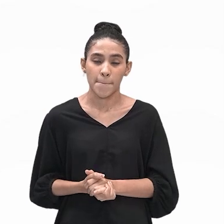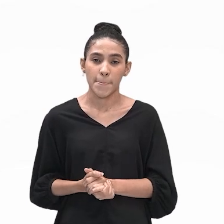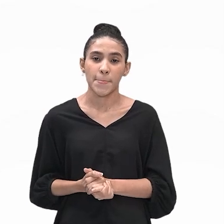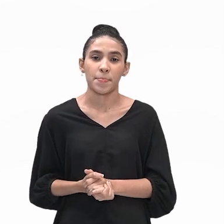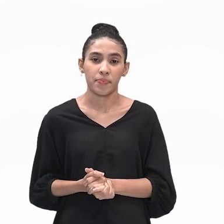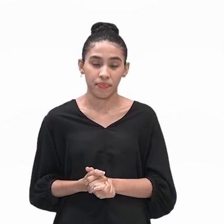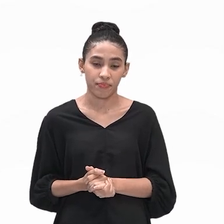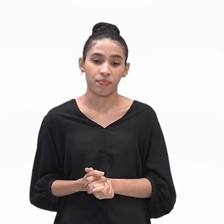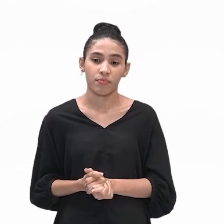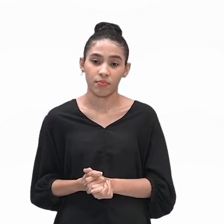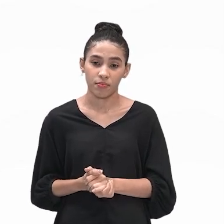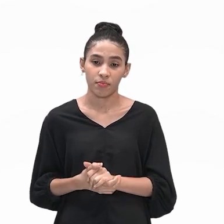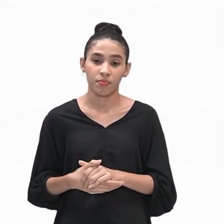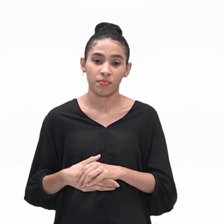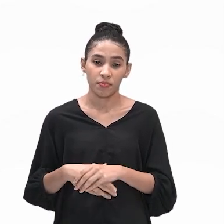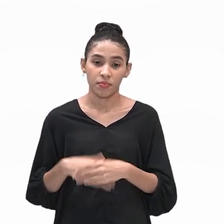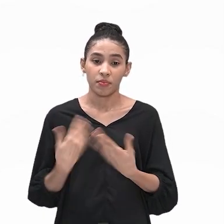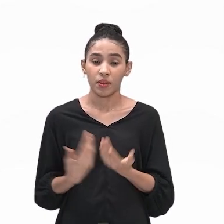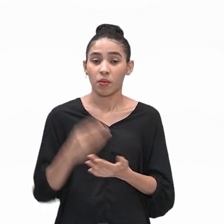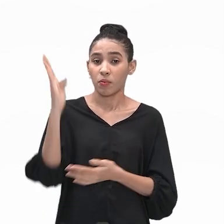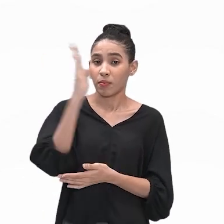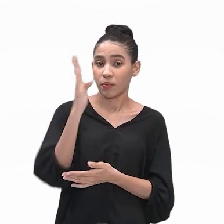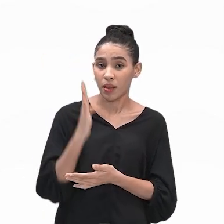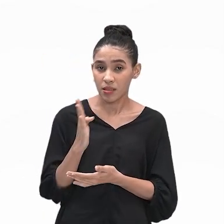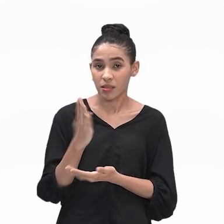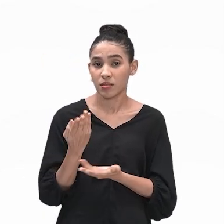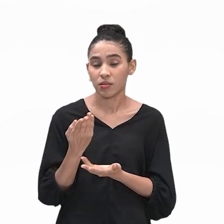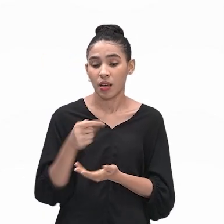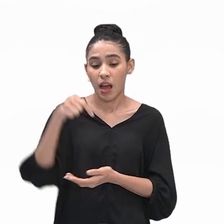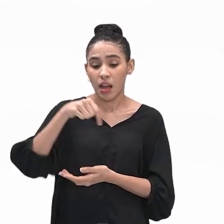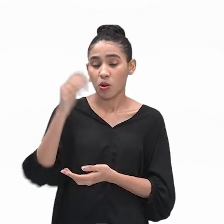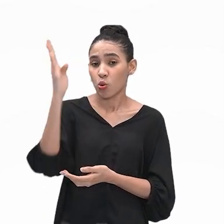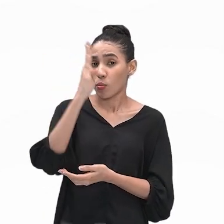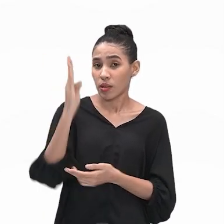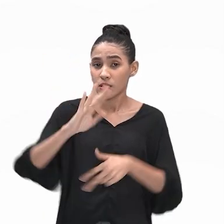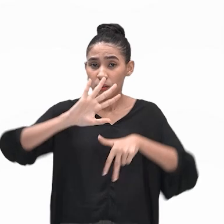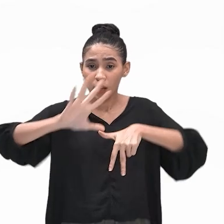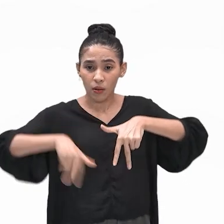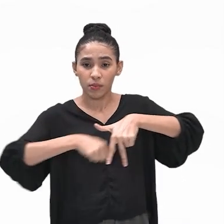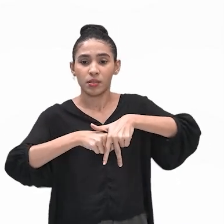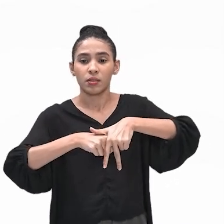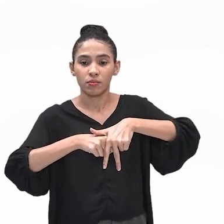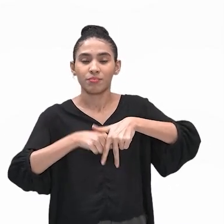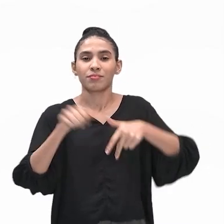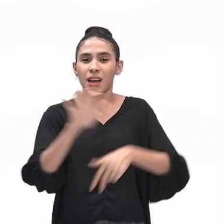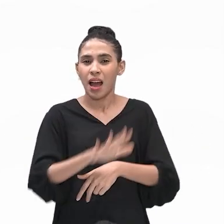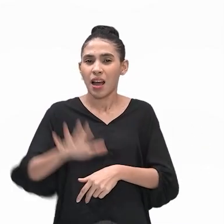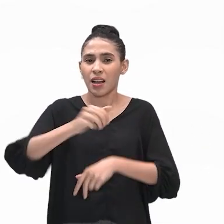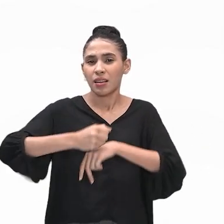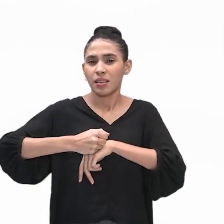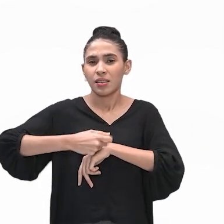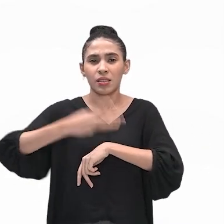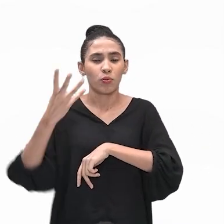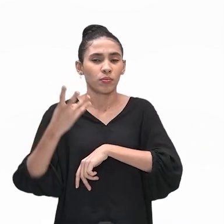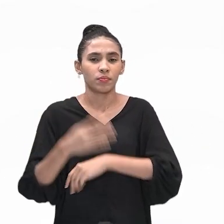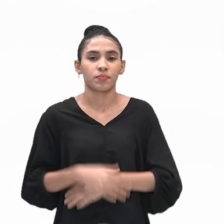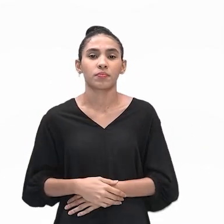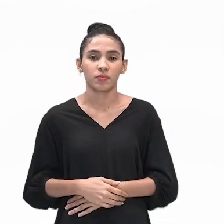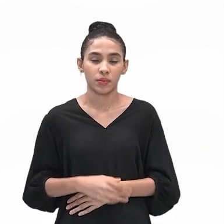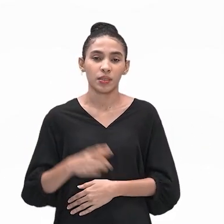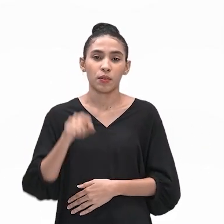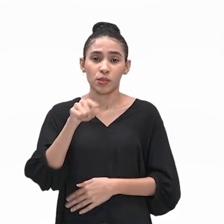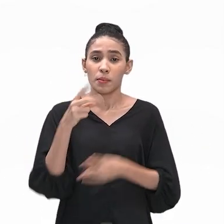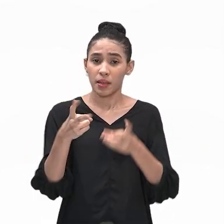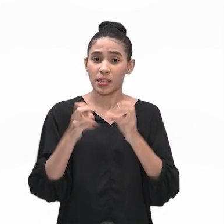aí ele conclui, né, que definitivamente no Brasil a corrupção é generalizada. Então vejam que ele trouxe exemplos aí